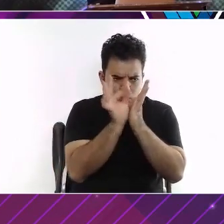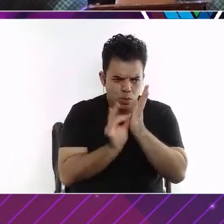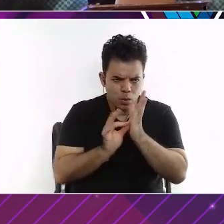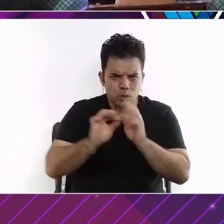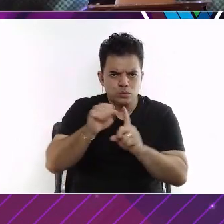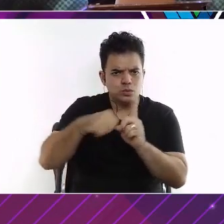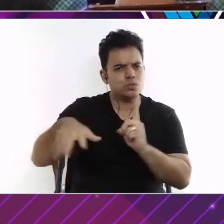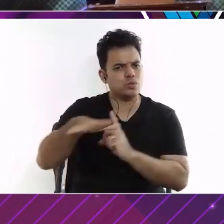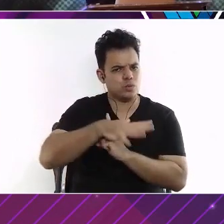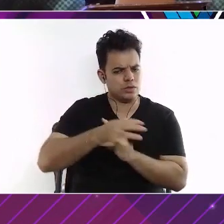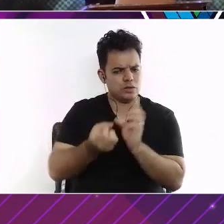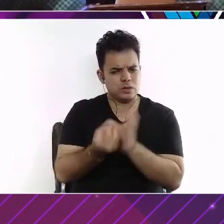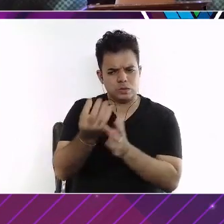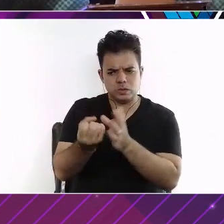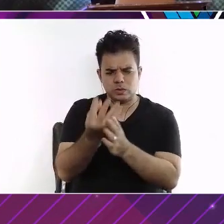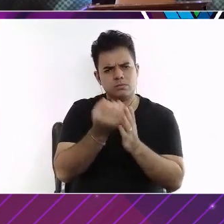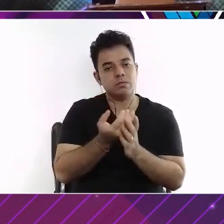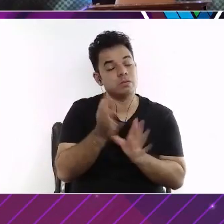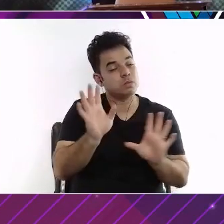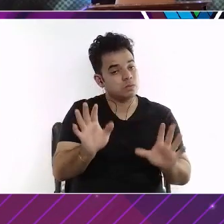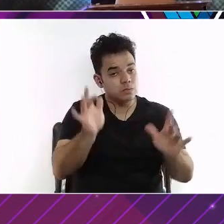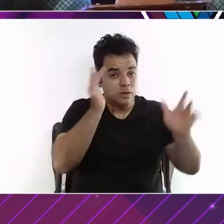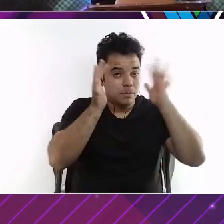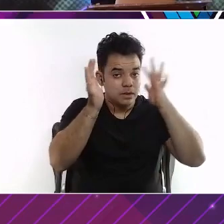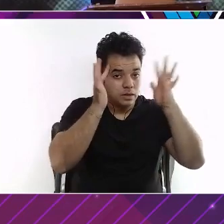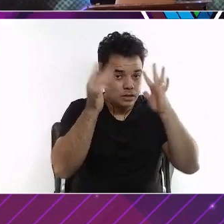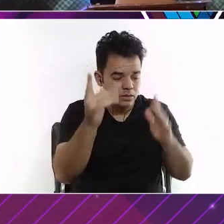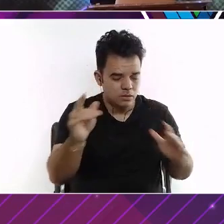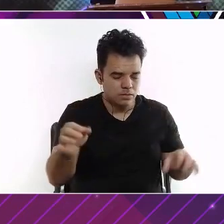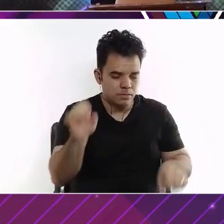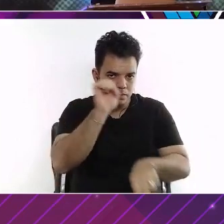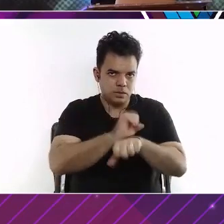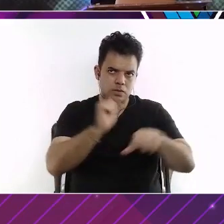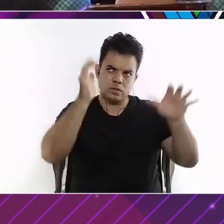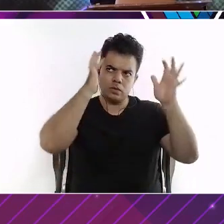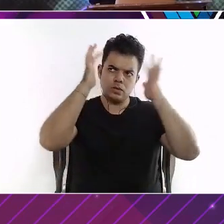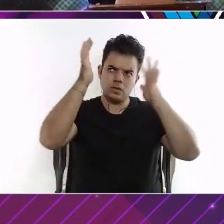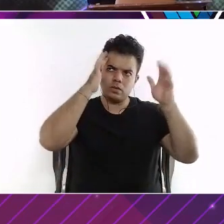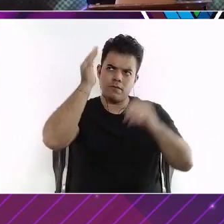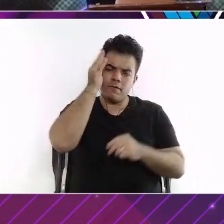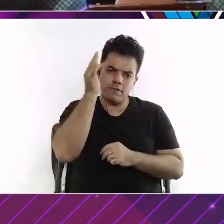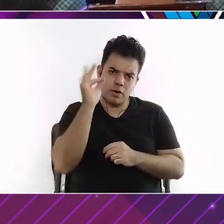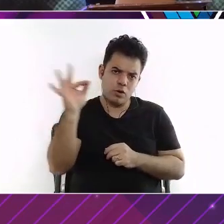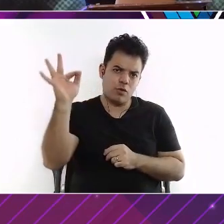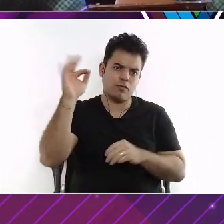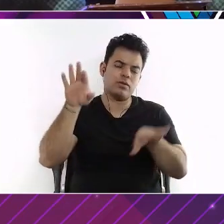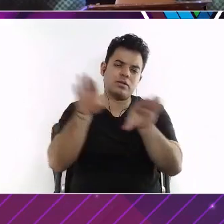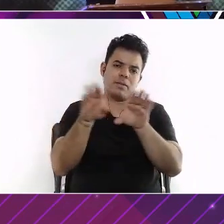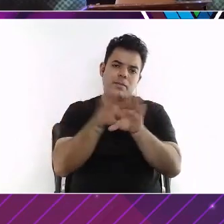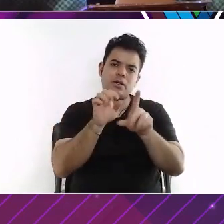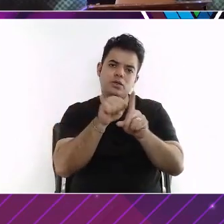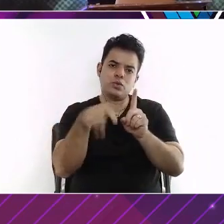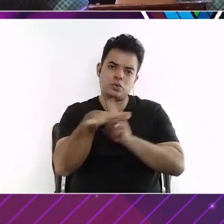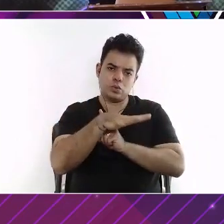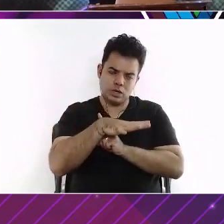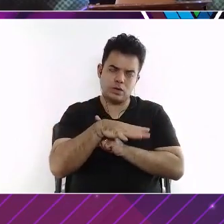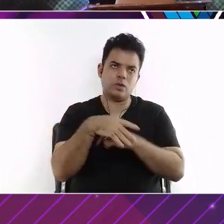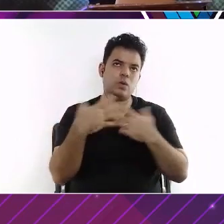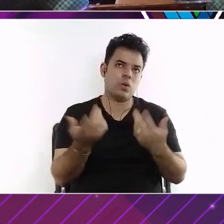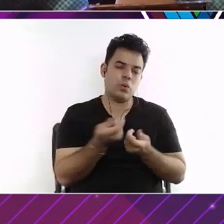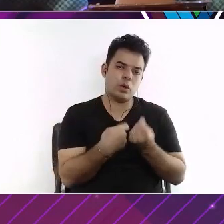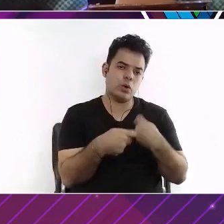sei quantos de vocês já pararam para pensar nisso do ponto de vista filosófico, do ponto de vista social, do ponto de vista